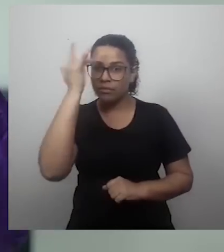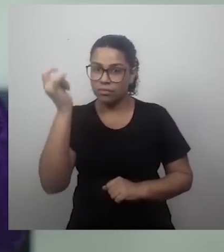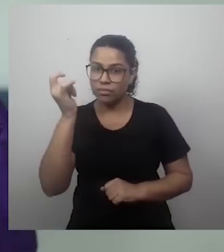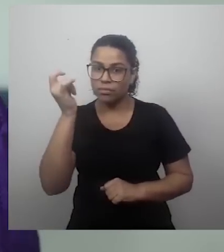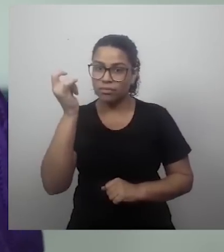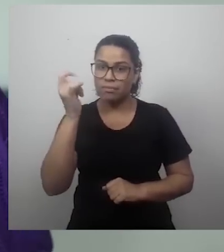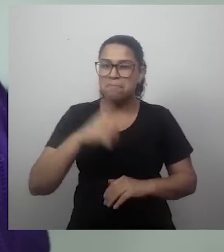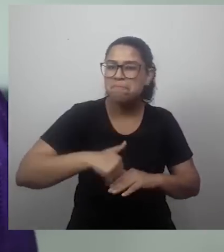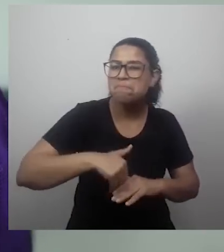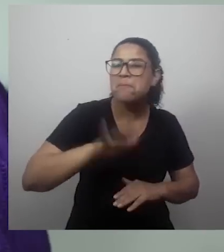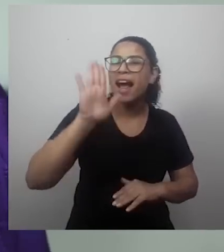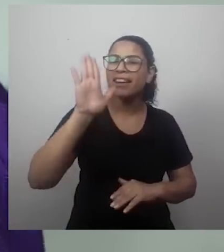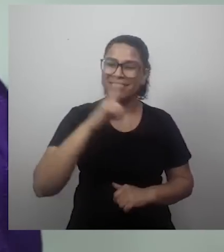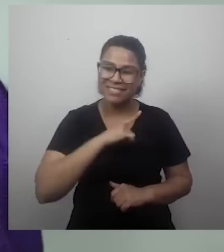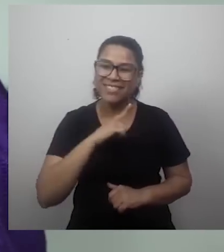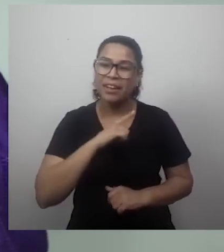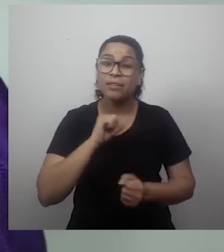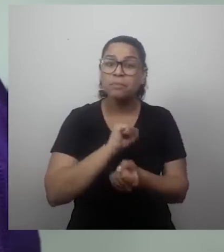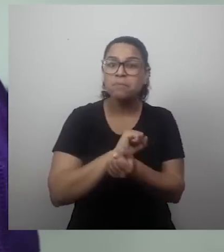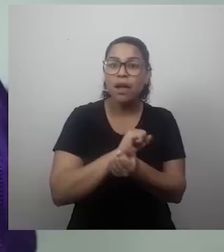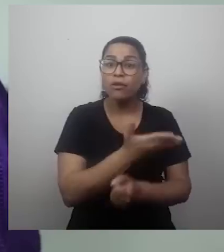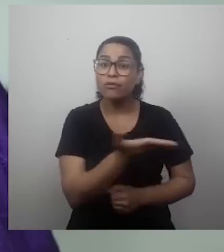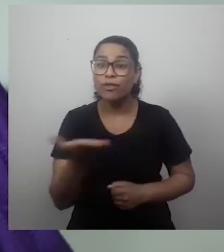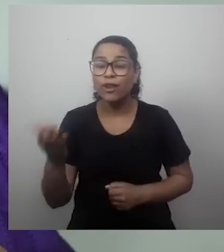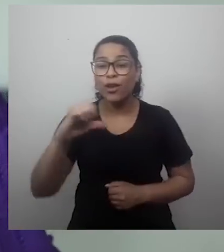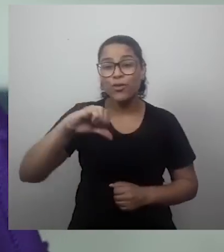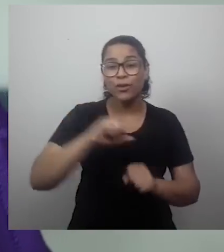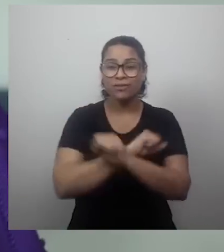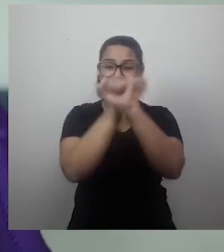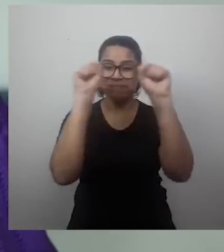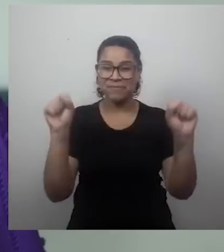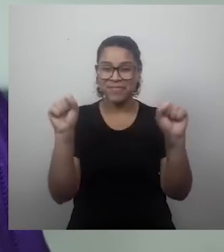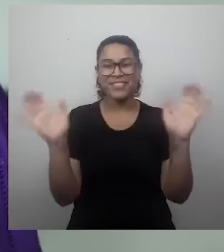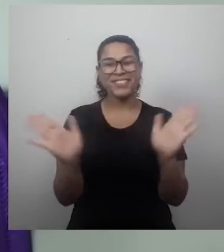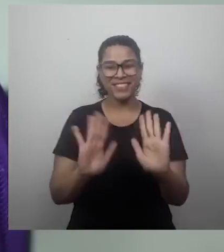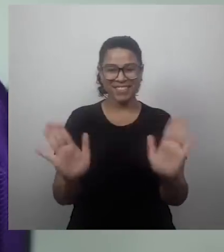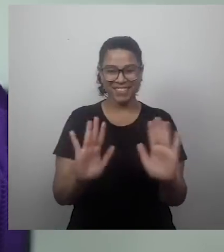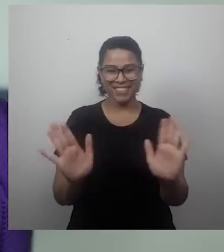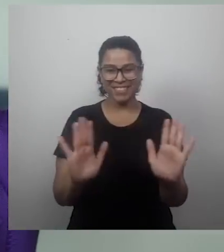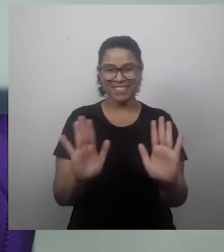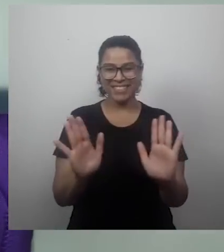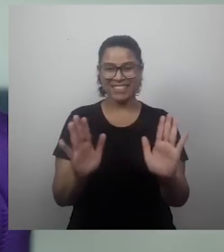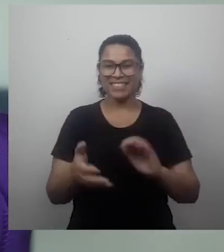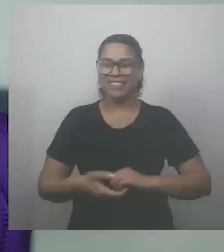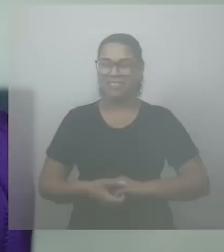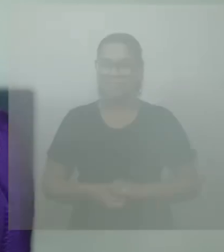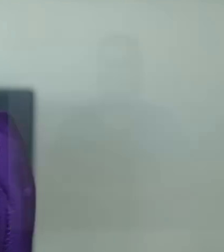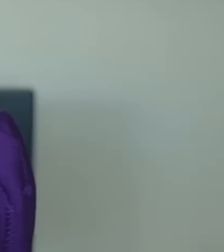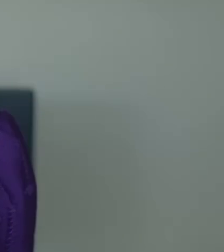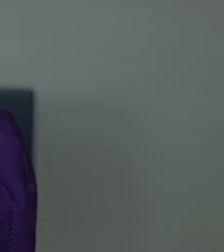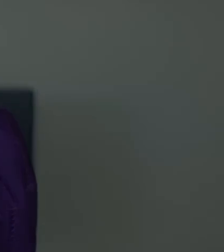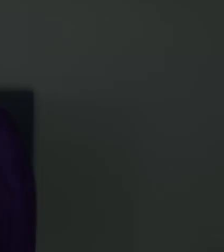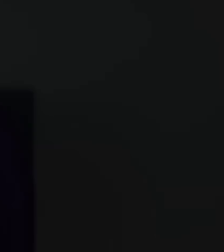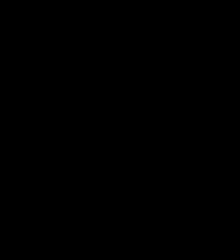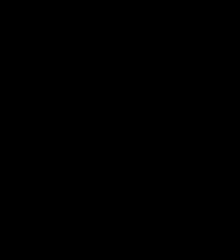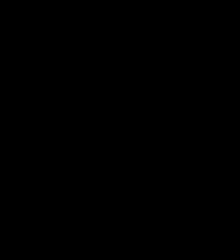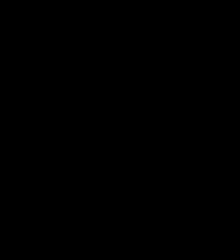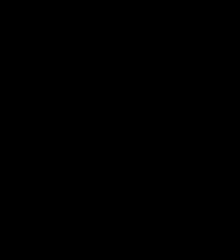Mas amanhã tem muito mais e eu espero vocês às 9 da manhã. Até lá! Tchau, tchau!